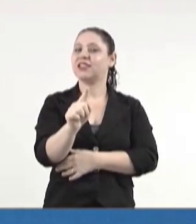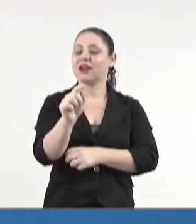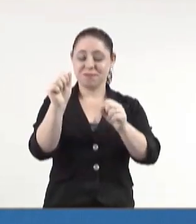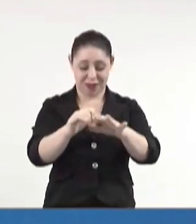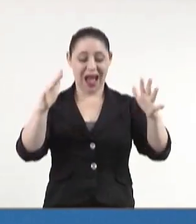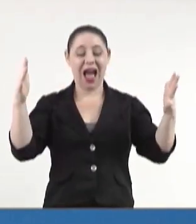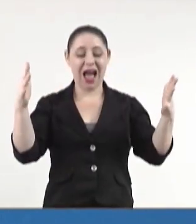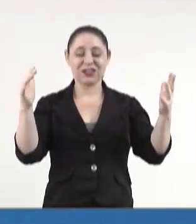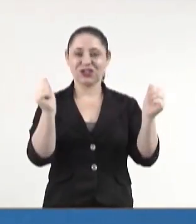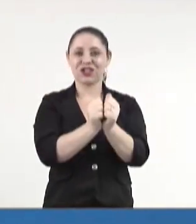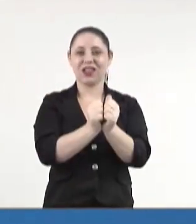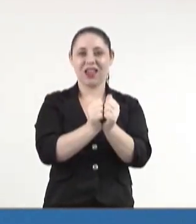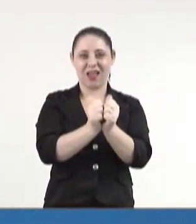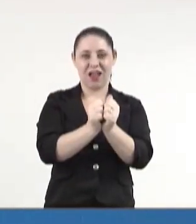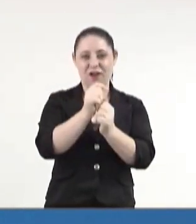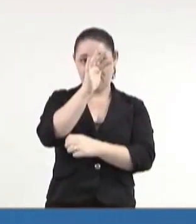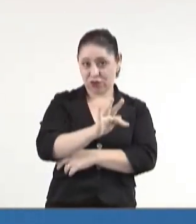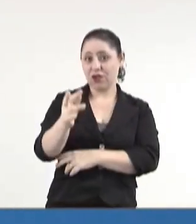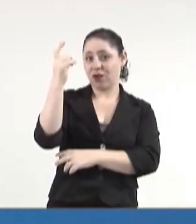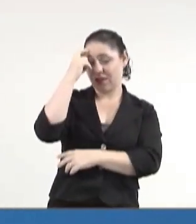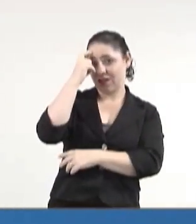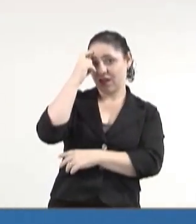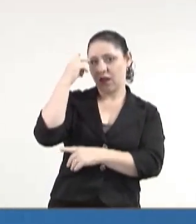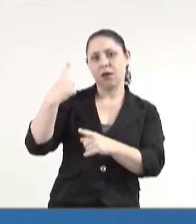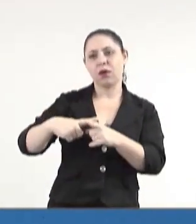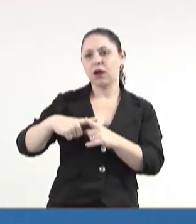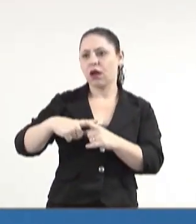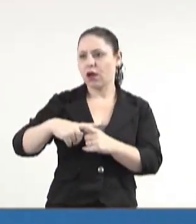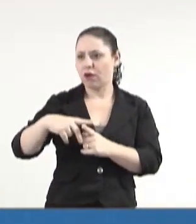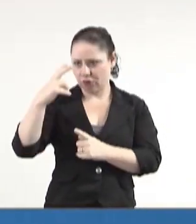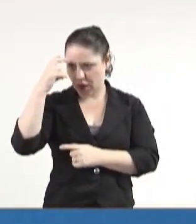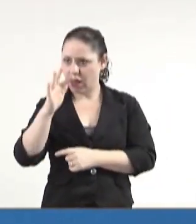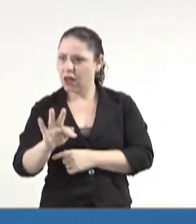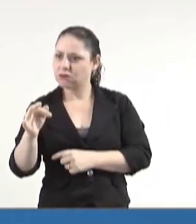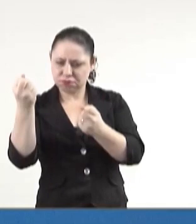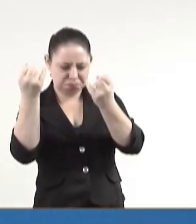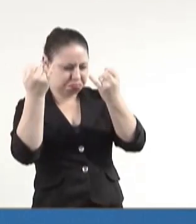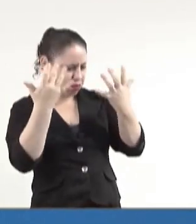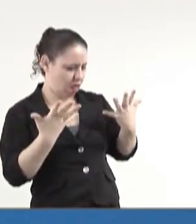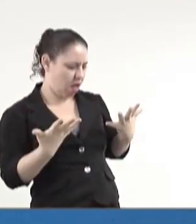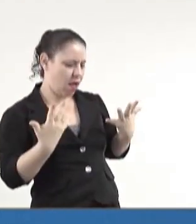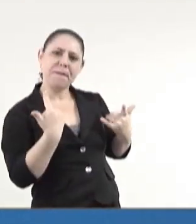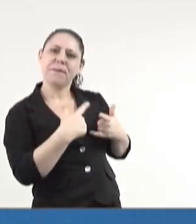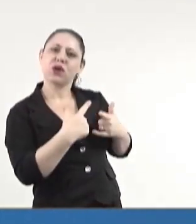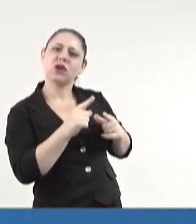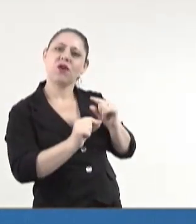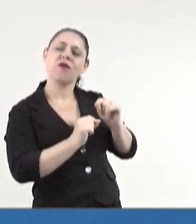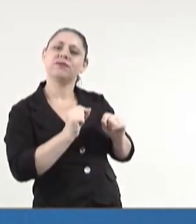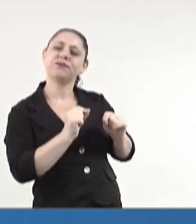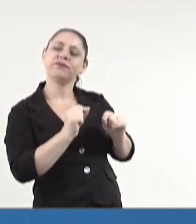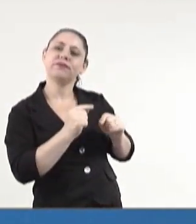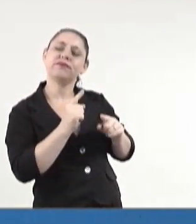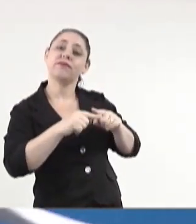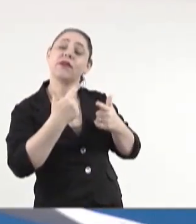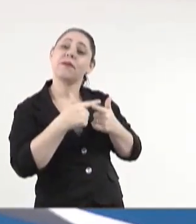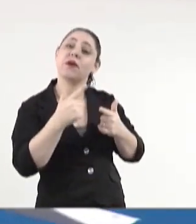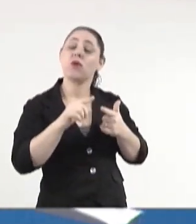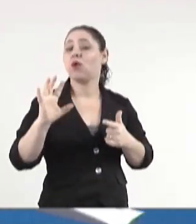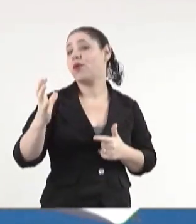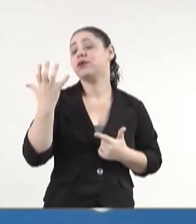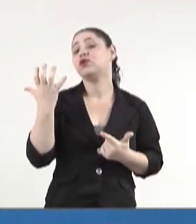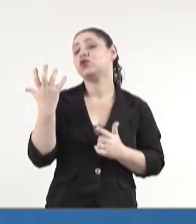de cultura, o Fórum Estadual de Cultura, está chamando hoje uma reunião, que eles estão chamando